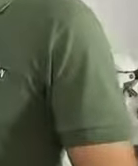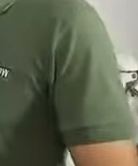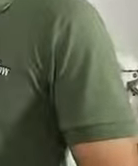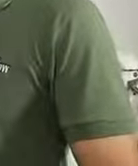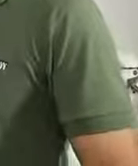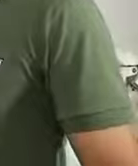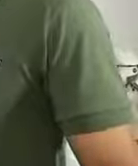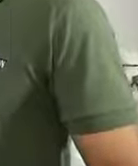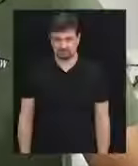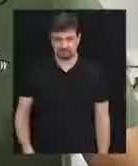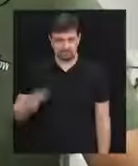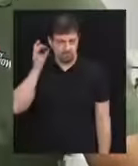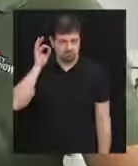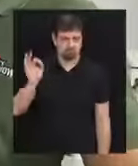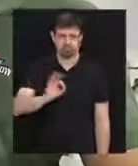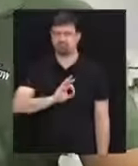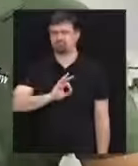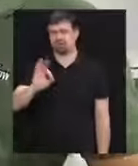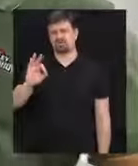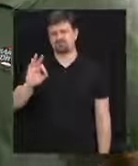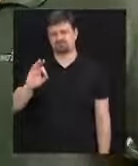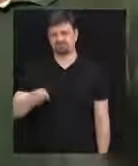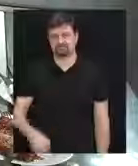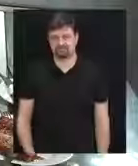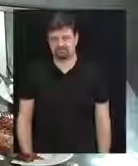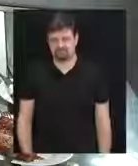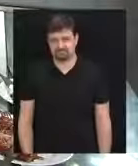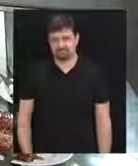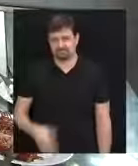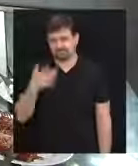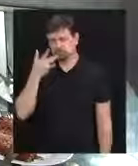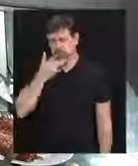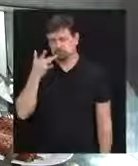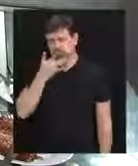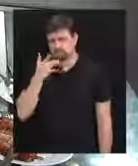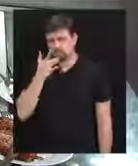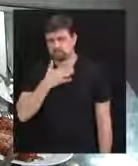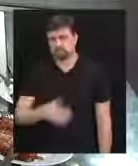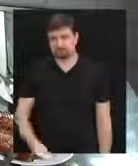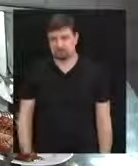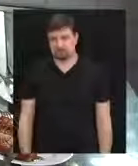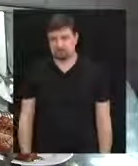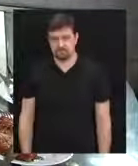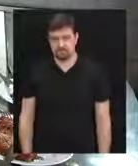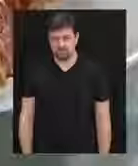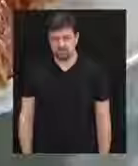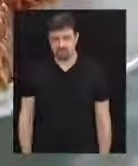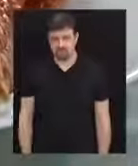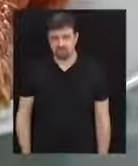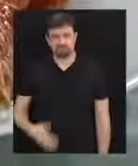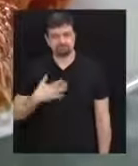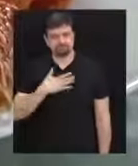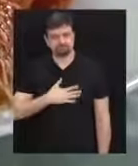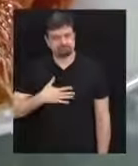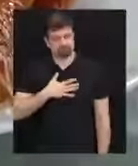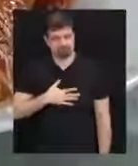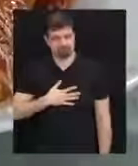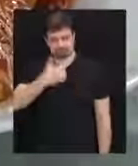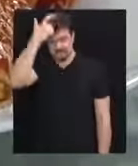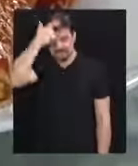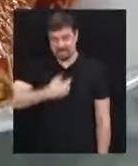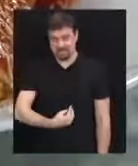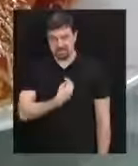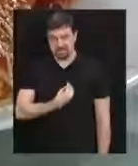E aí? Tá bom, hein? Tá bom? Tá muito bom. Não, foi um prazer vir aqui